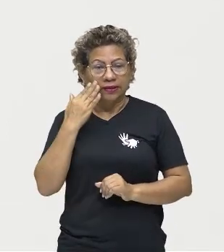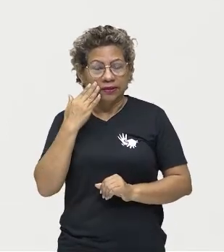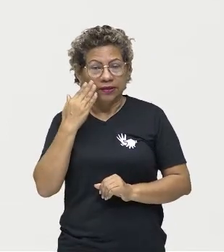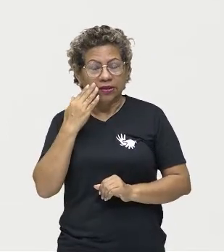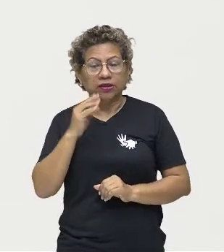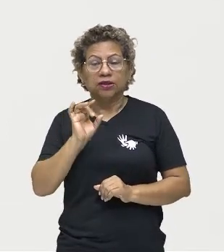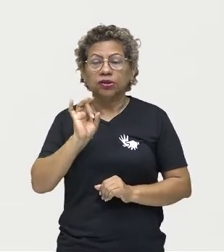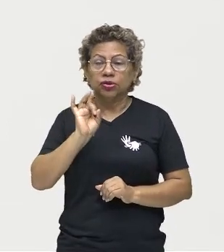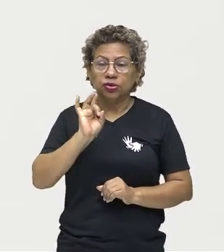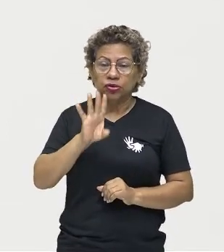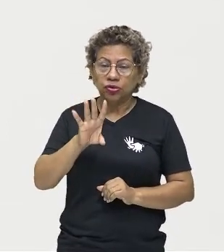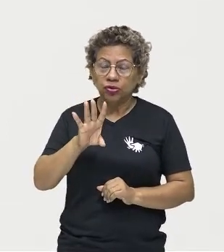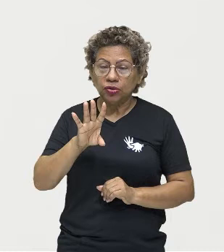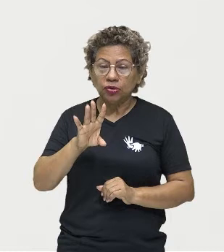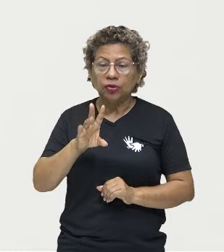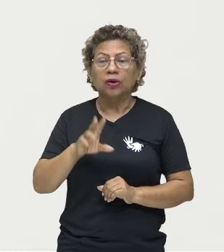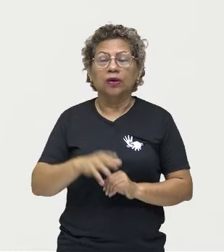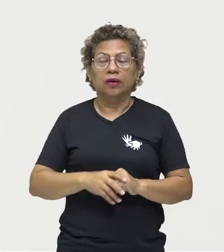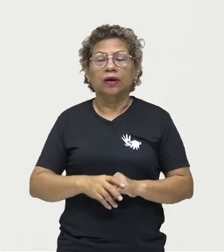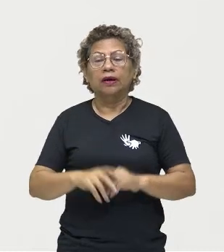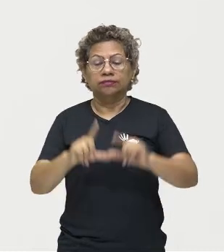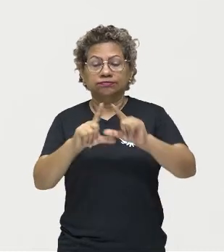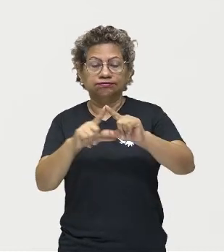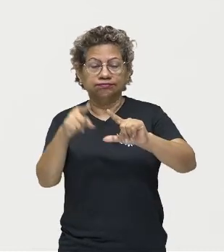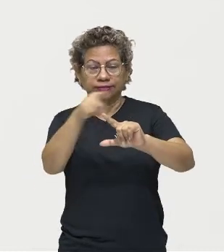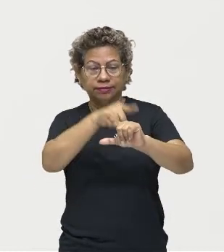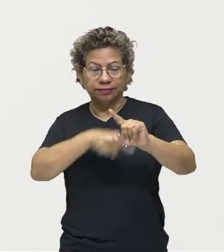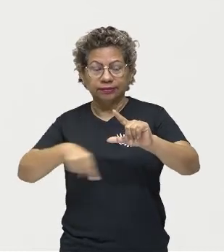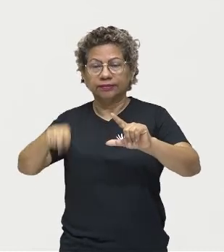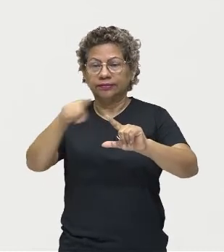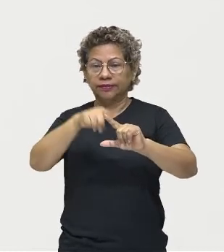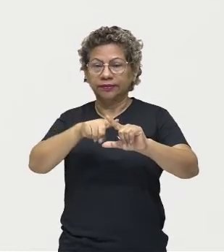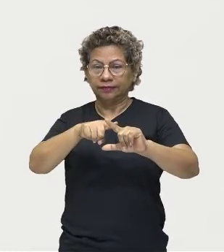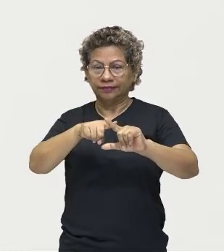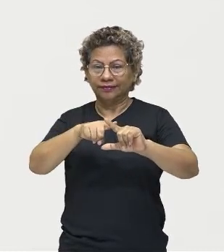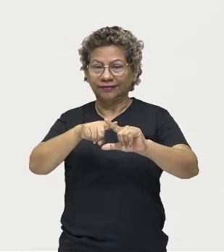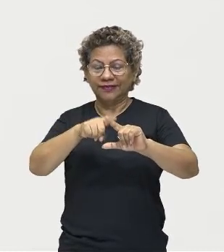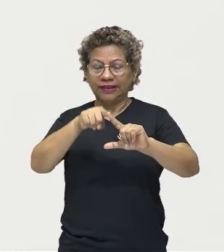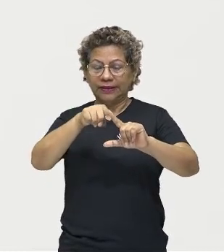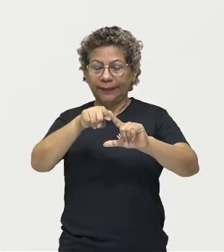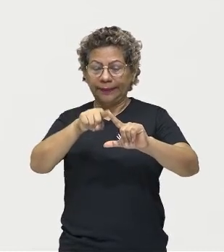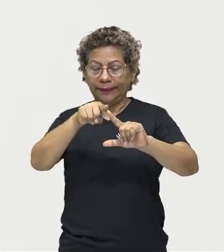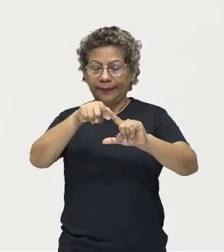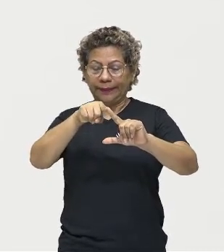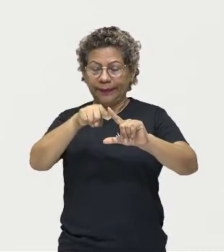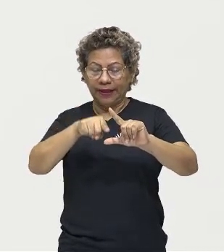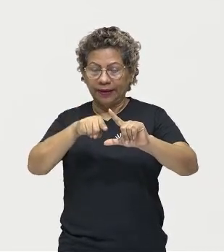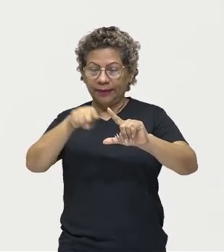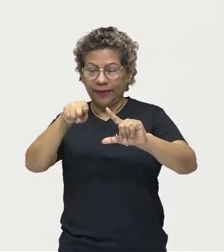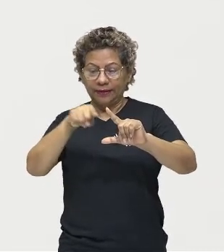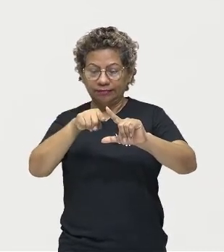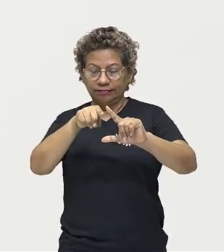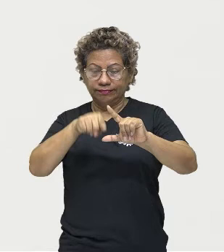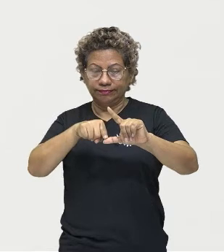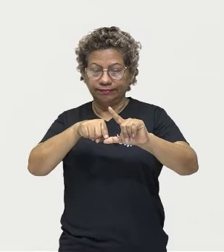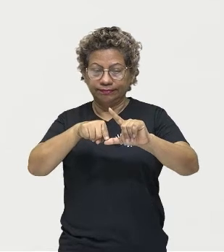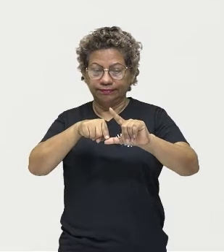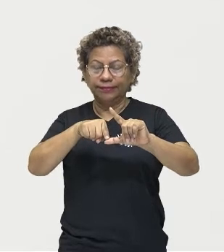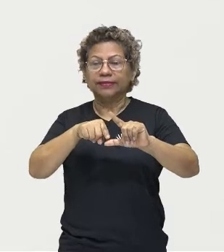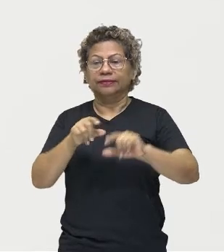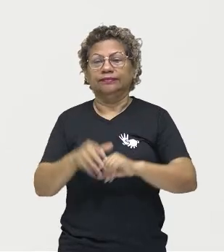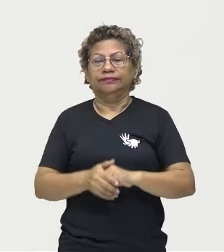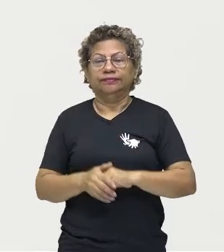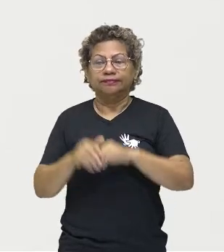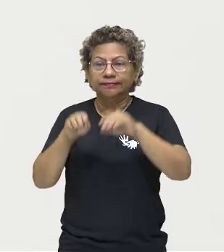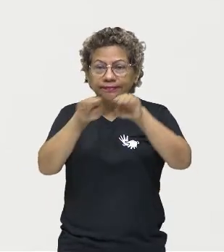só uma particularidade. Se o triângulo não for equilátero, esses valores aqui, esses pontos, eles são distintos entre